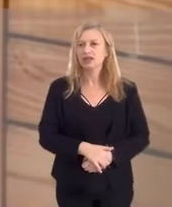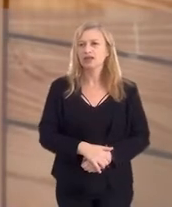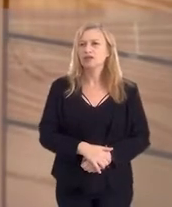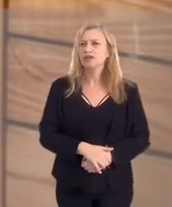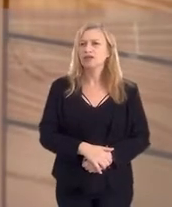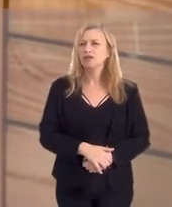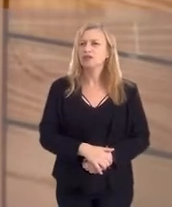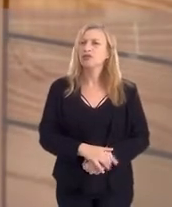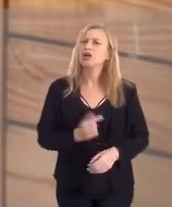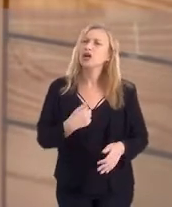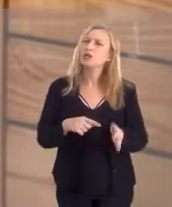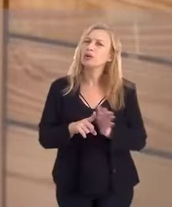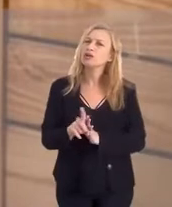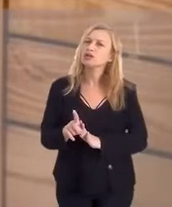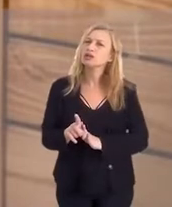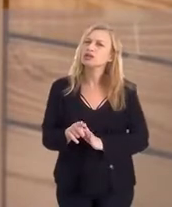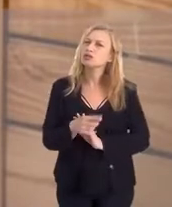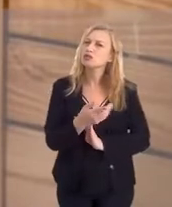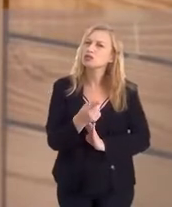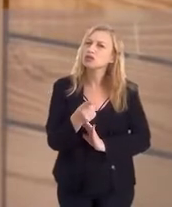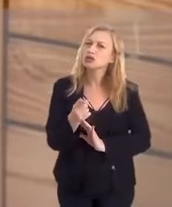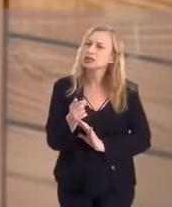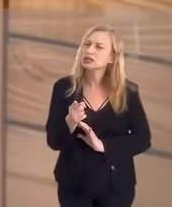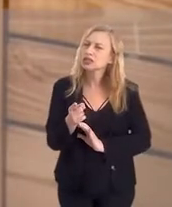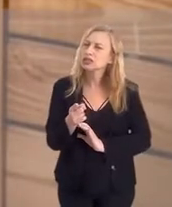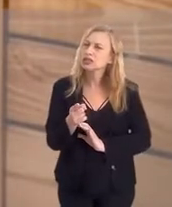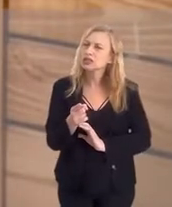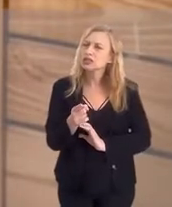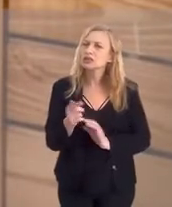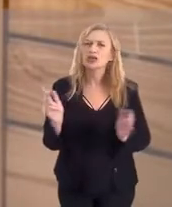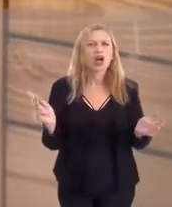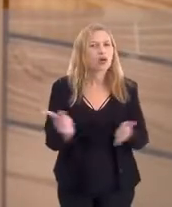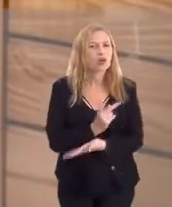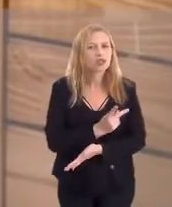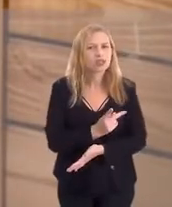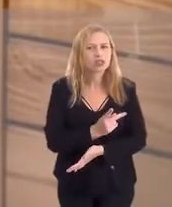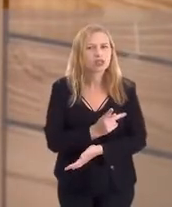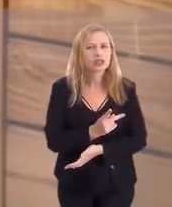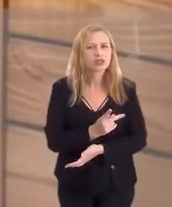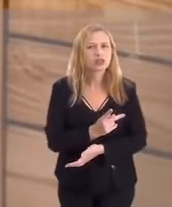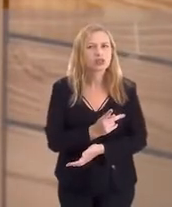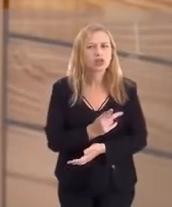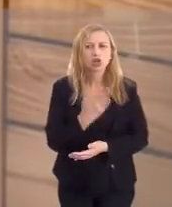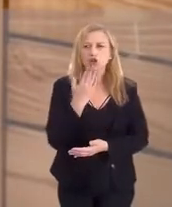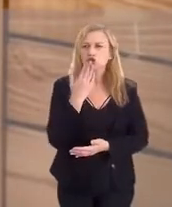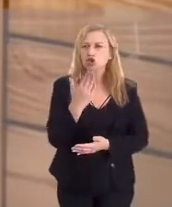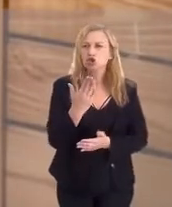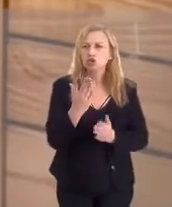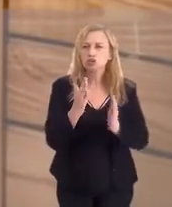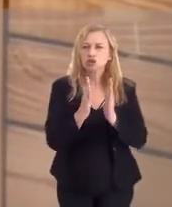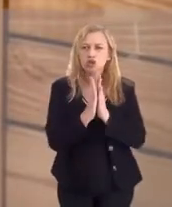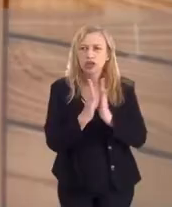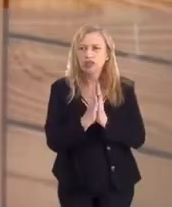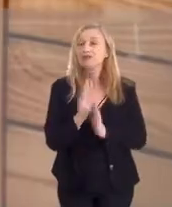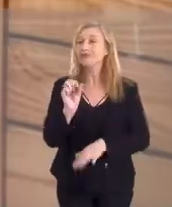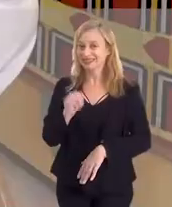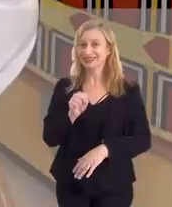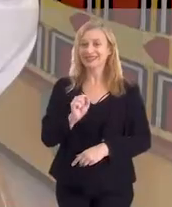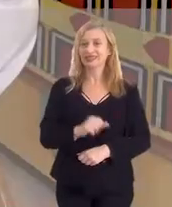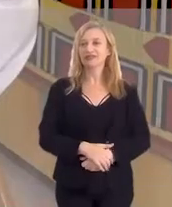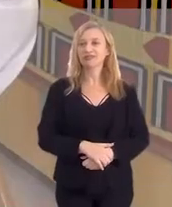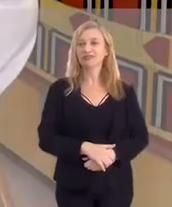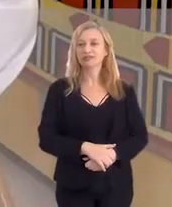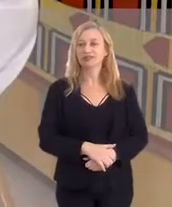Certo. Mas o que eu perguntei é o seguinte, vocês, quando acontece isso, vocês fazem algum tipo de ritual?